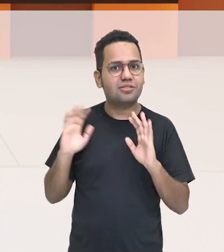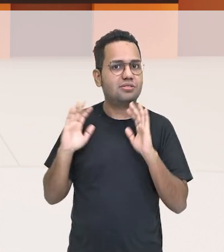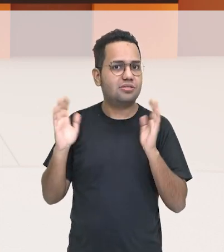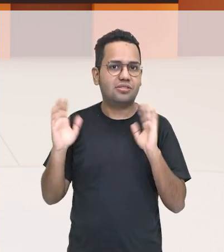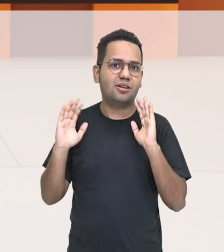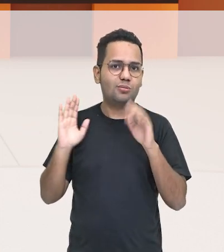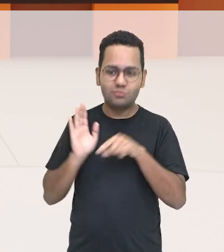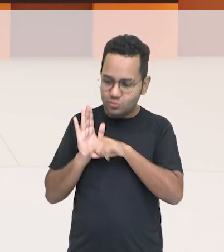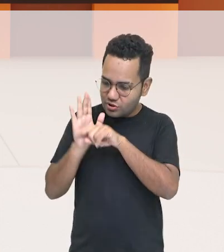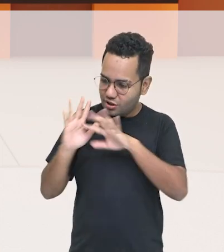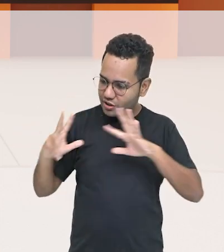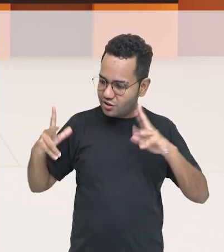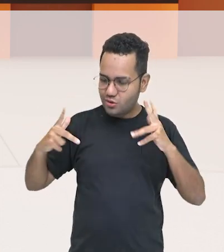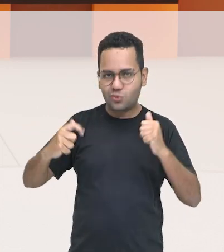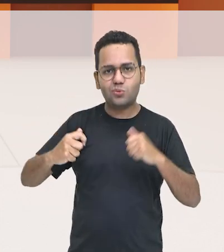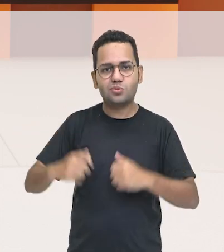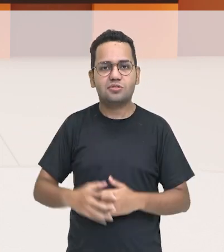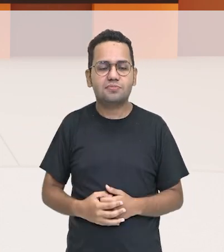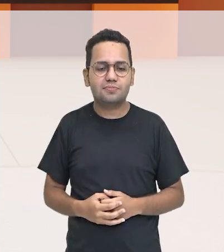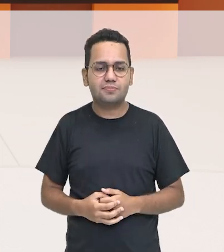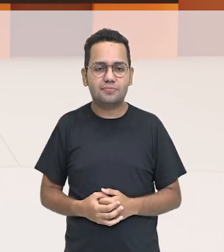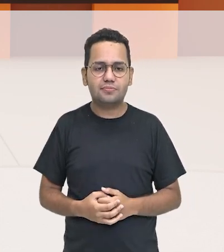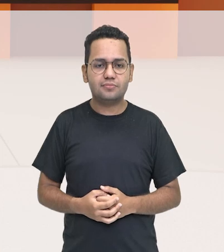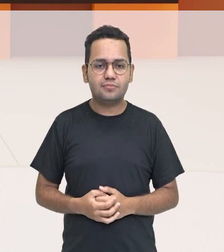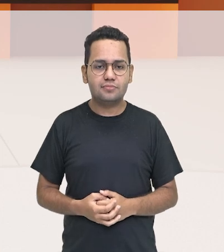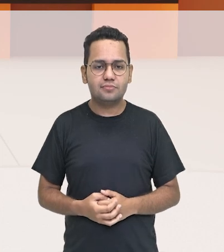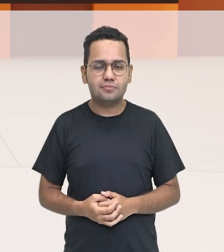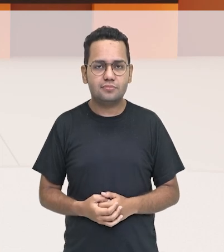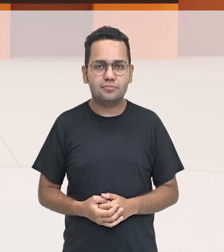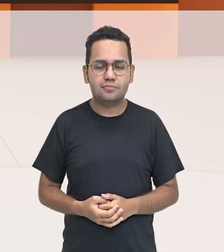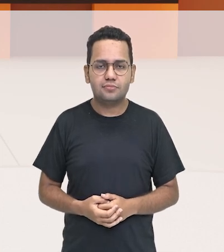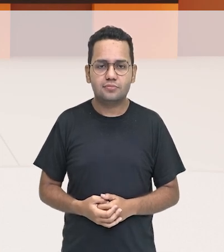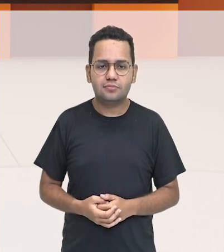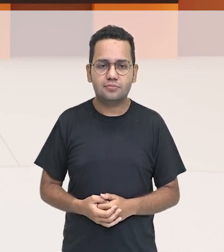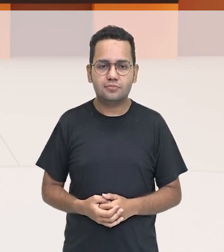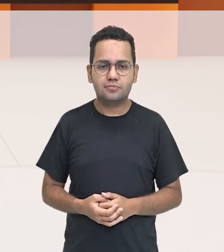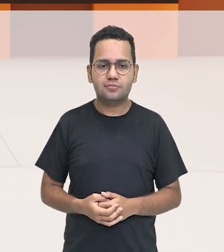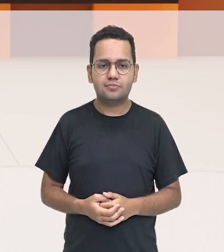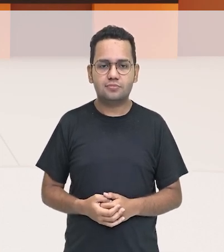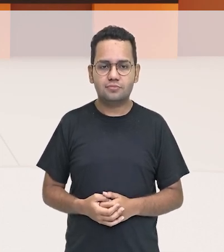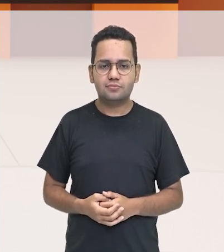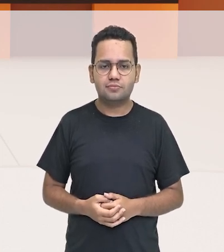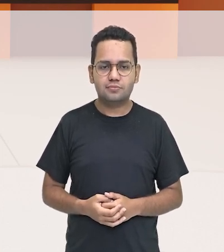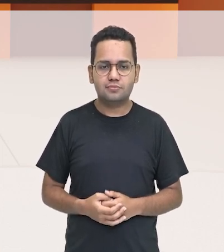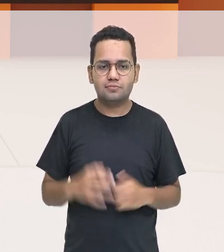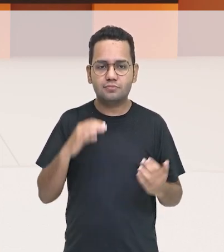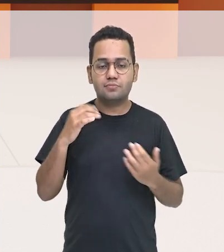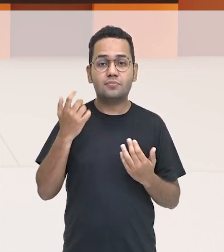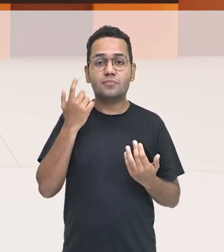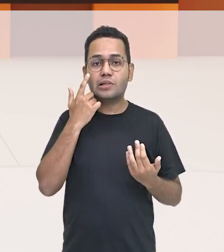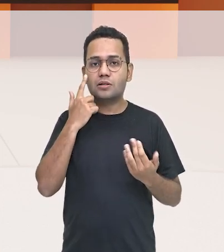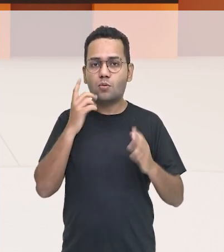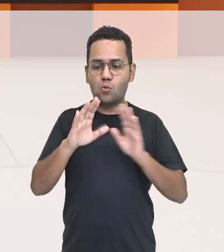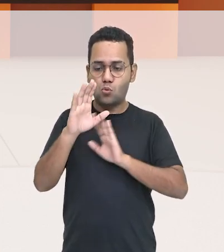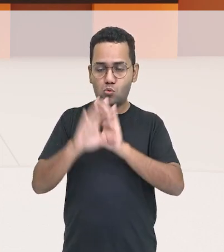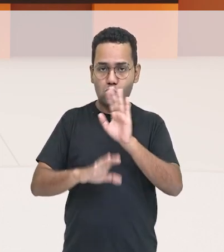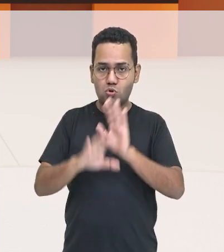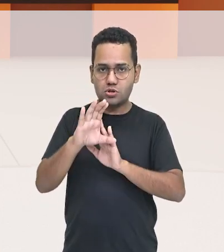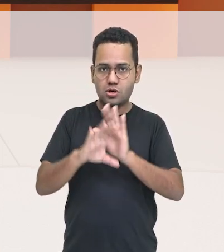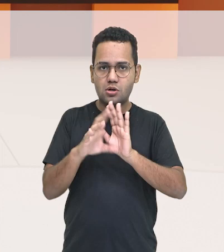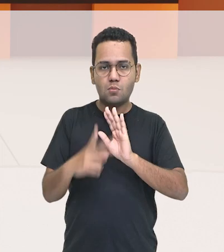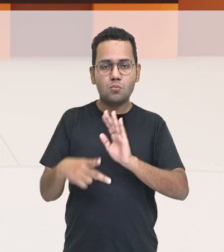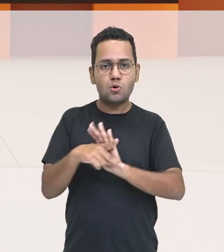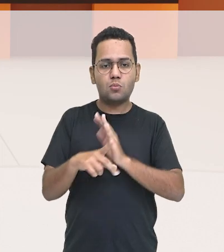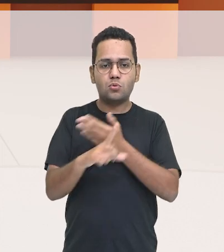toda a coletividade. E para isso, nós apresentamos para vocês um conceito de um autor